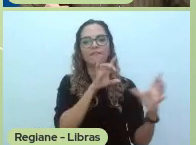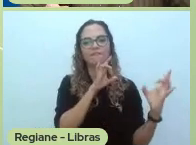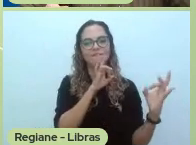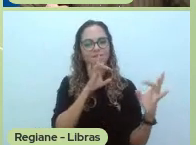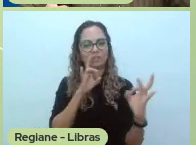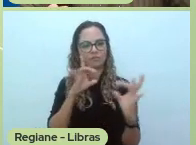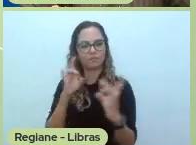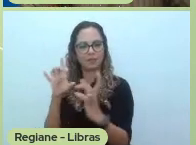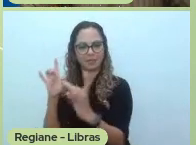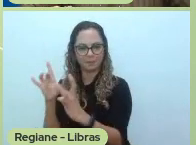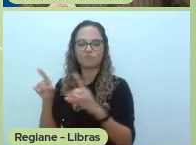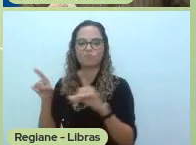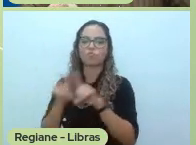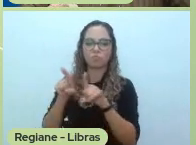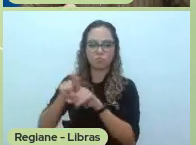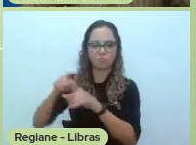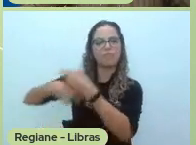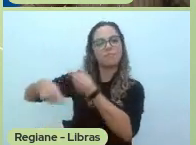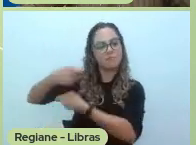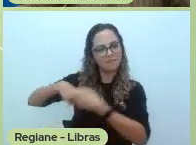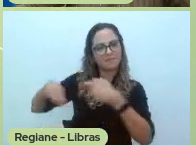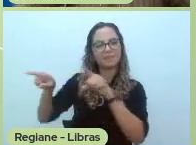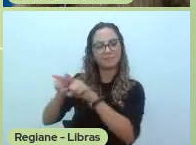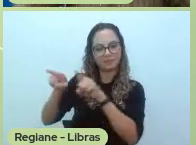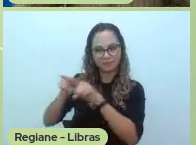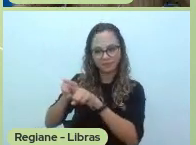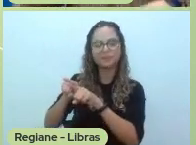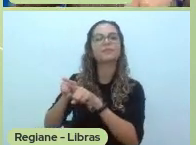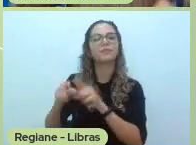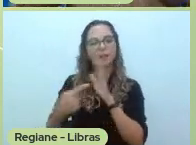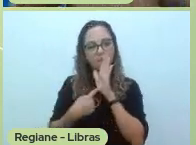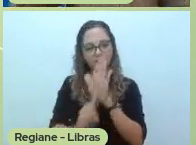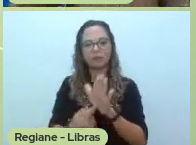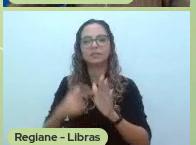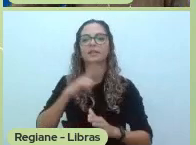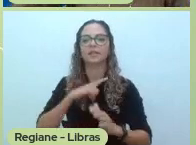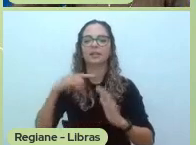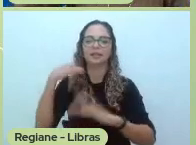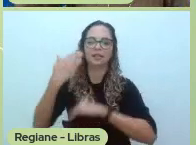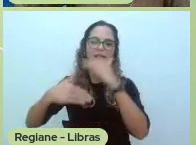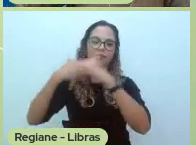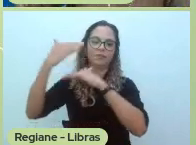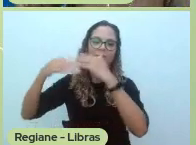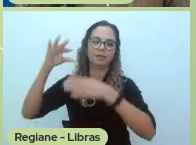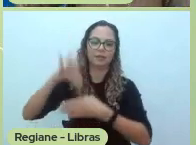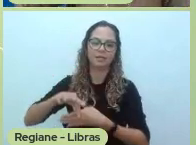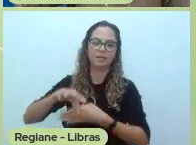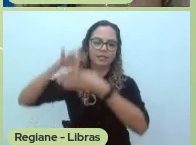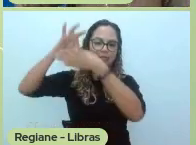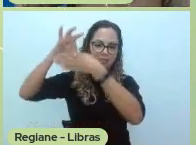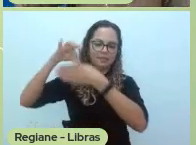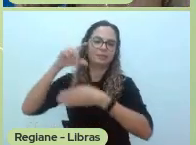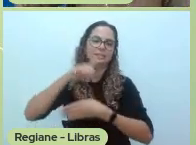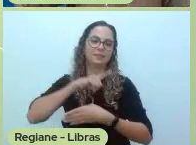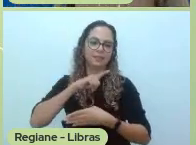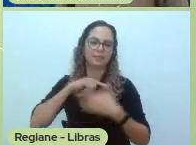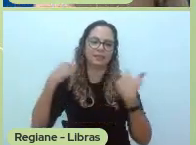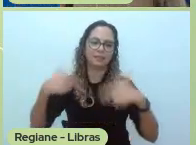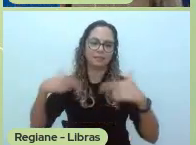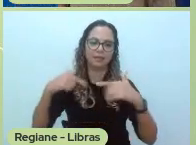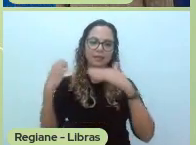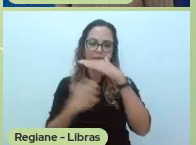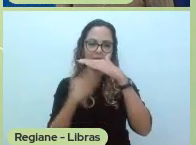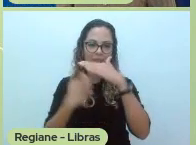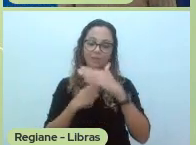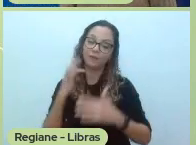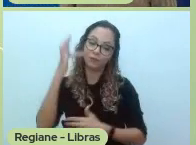bônus executivo também. Então, ele reverbera em todo o desenvolvimento da liderança para a entrega da empresa, do futuro, né?